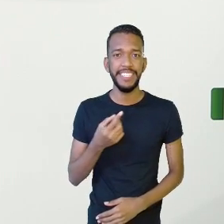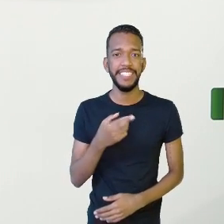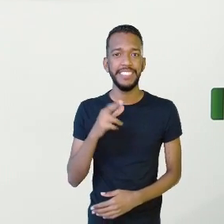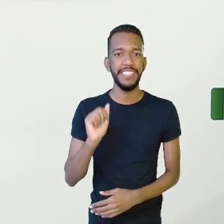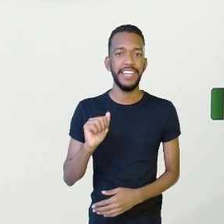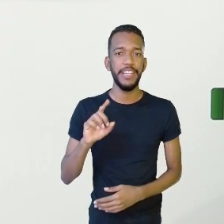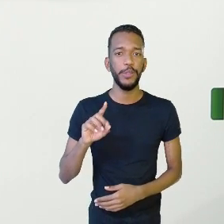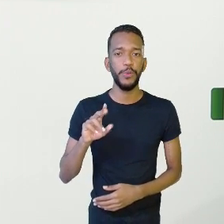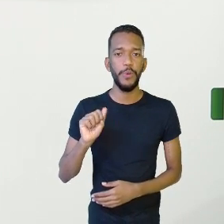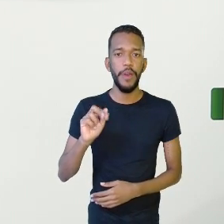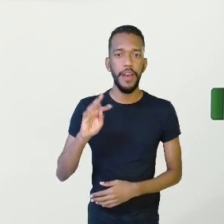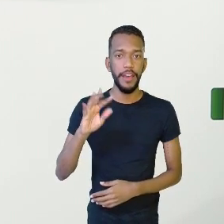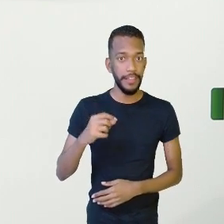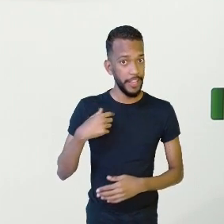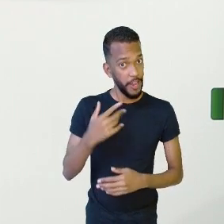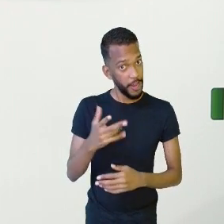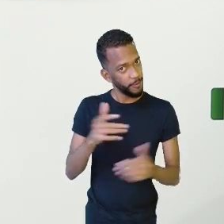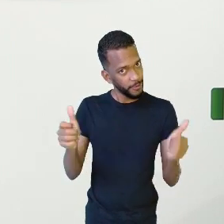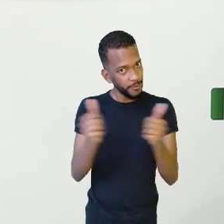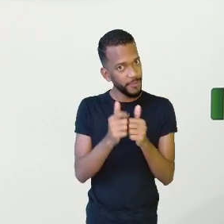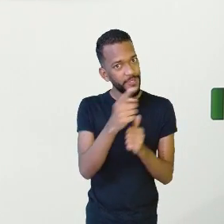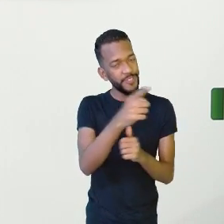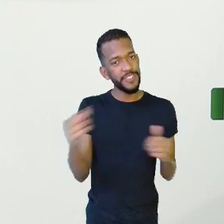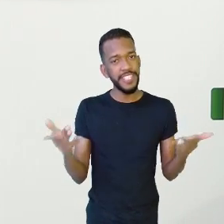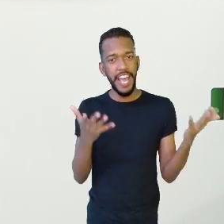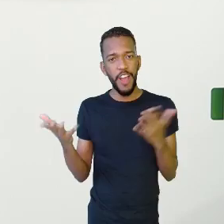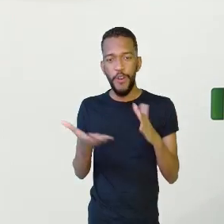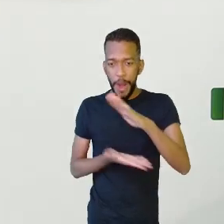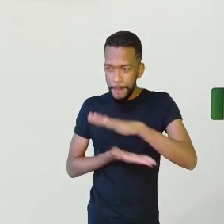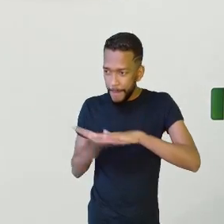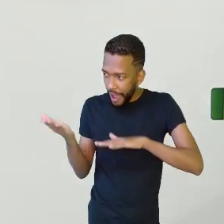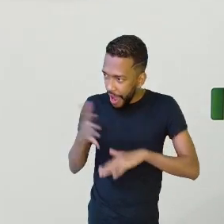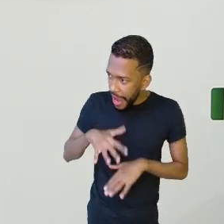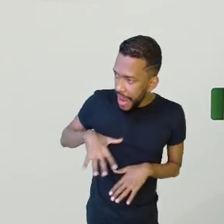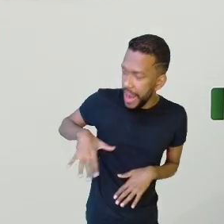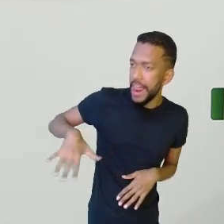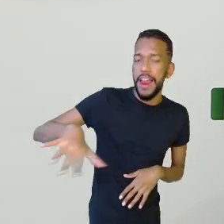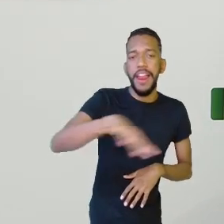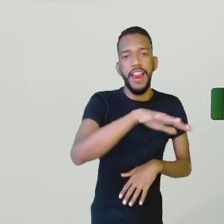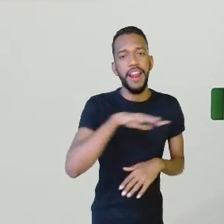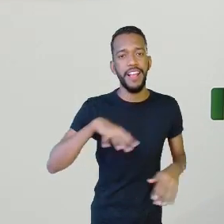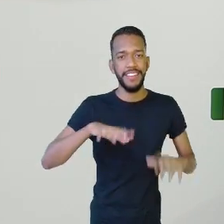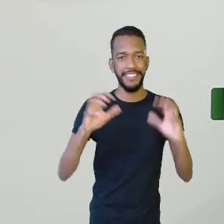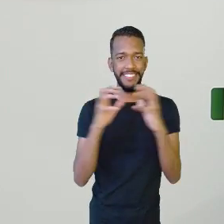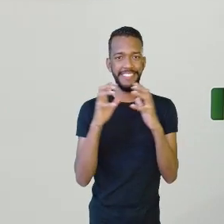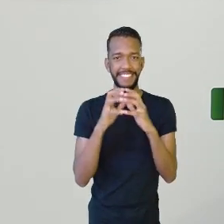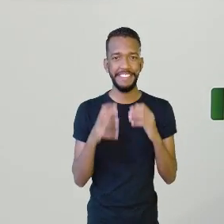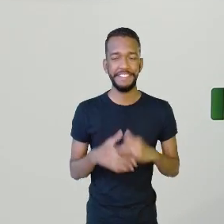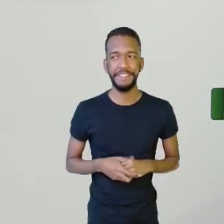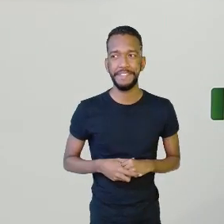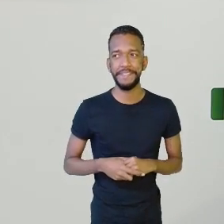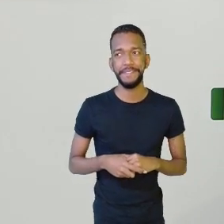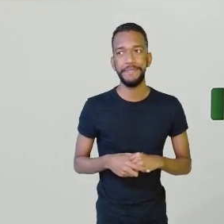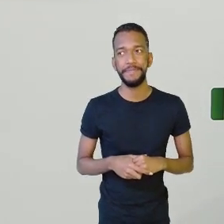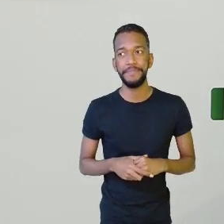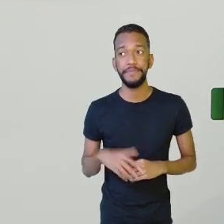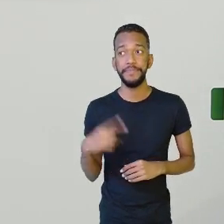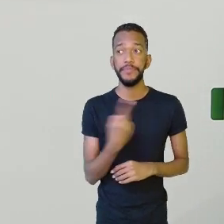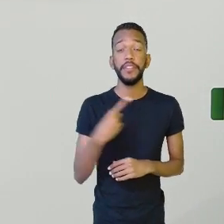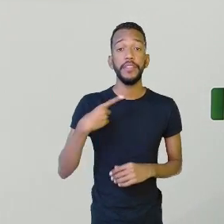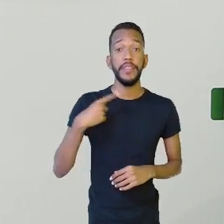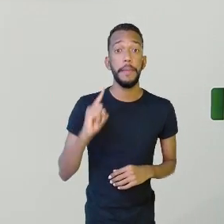vocês nessa viagem de hoje, tá bom? Então vamos seguir agora pela nossa viagem. E aí nós temos a primeira